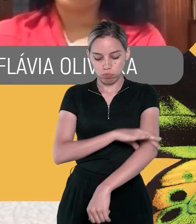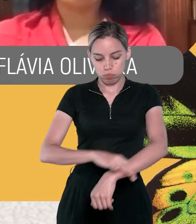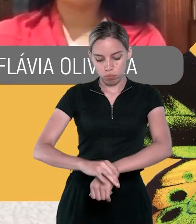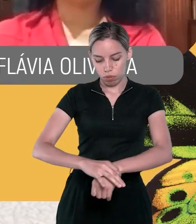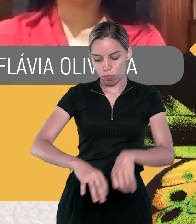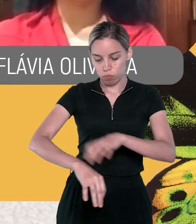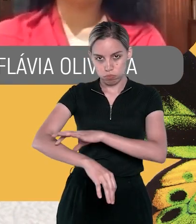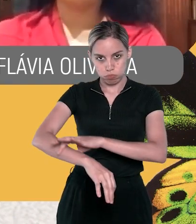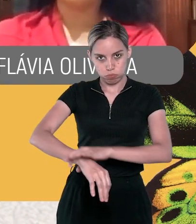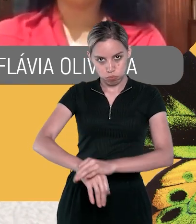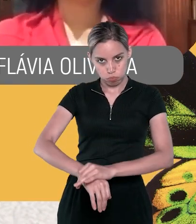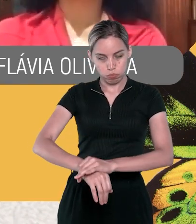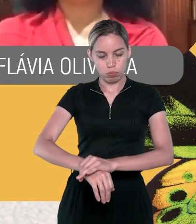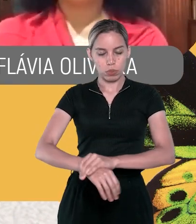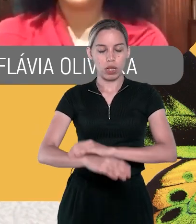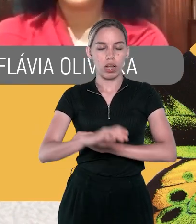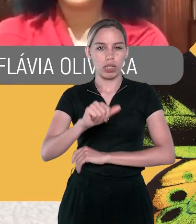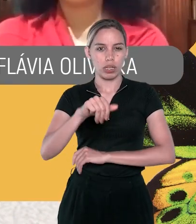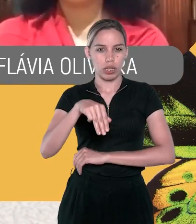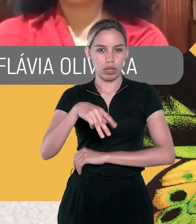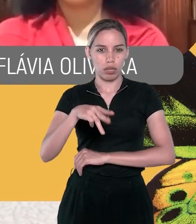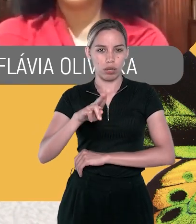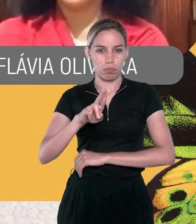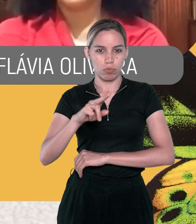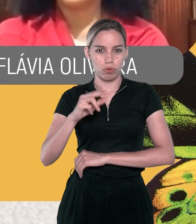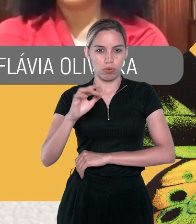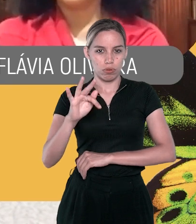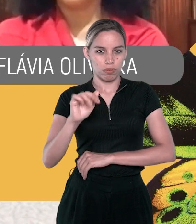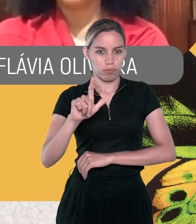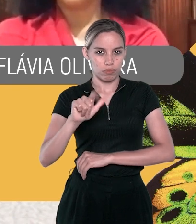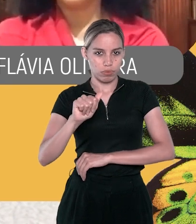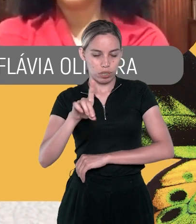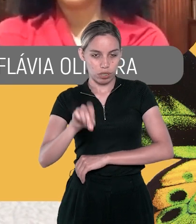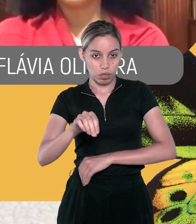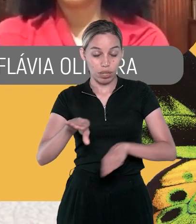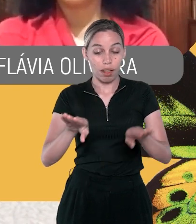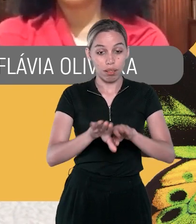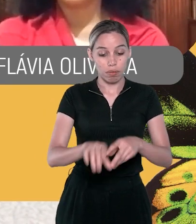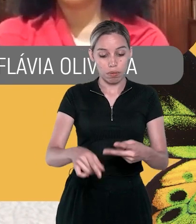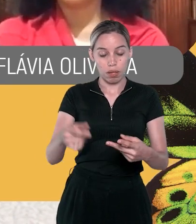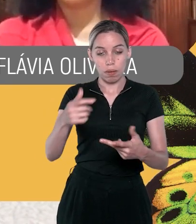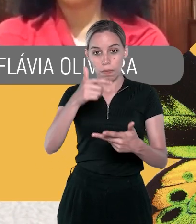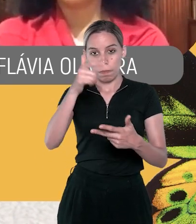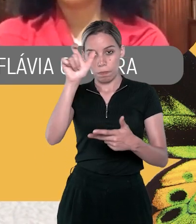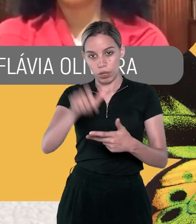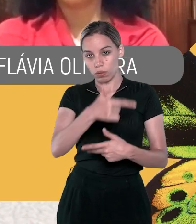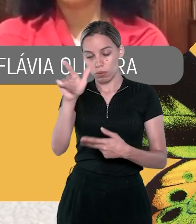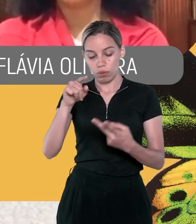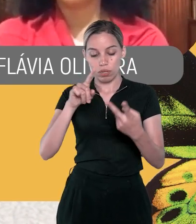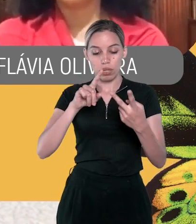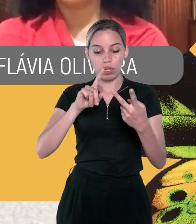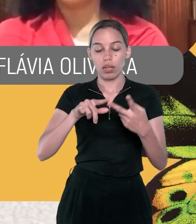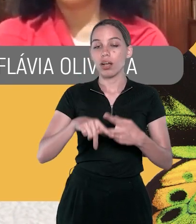velho, né? Que na verdade é muito engraçado isso, porque mostra uma